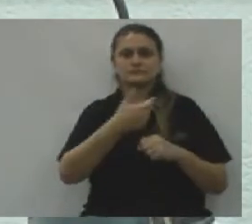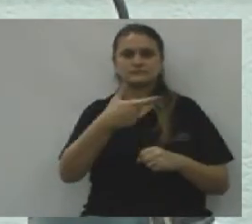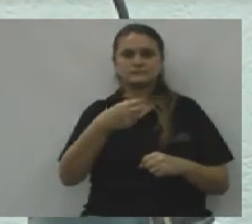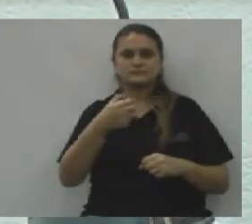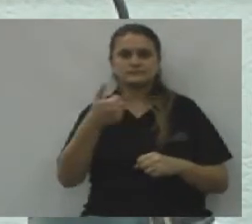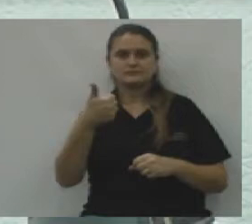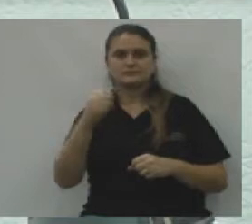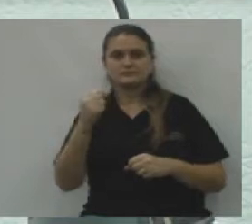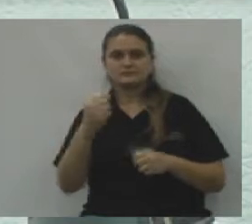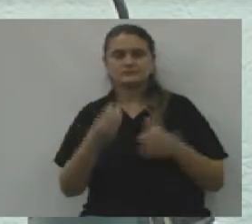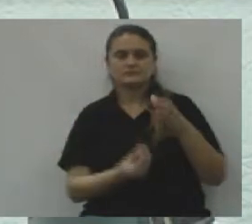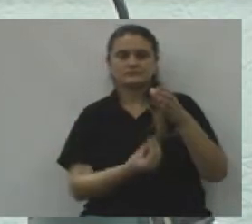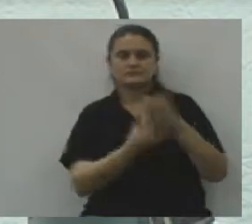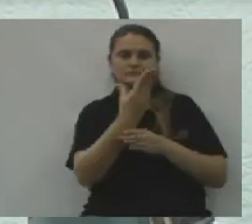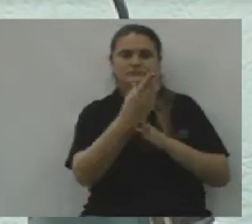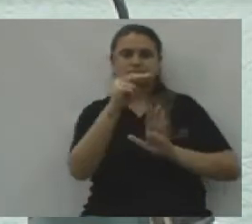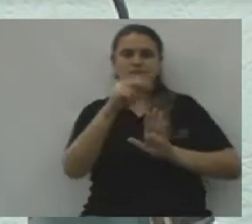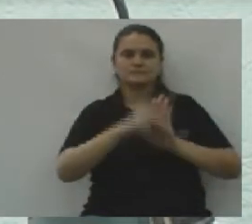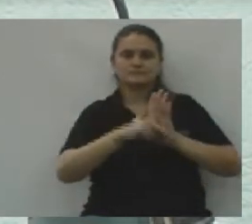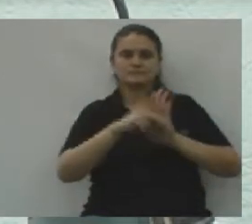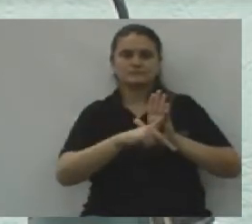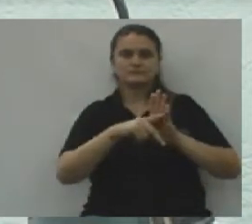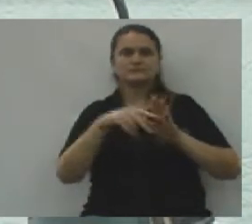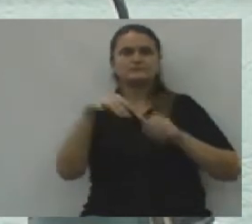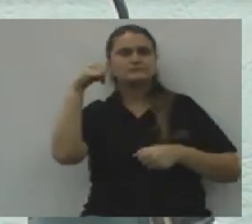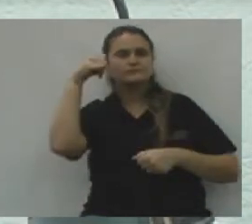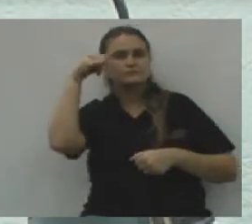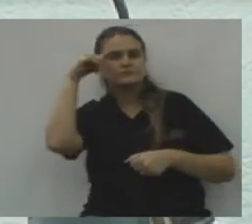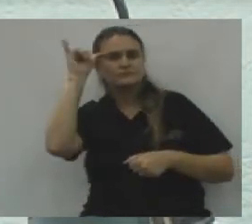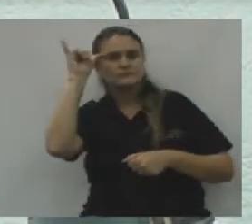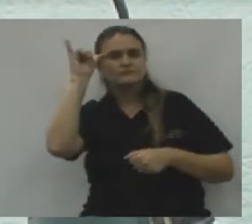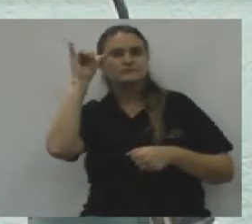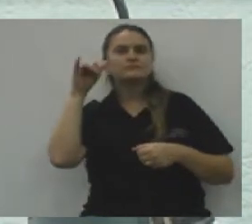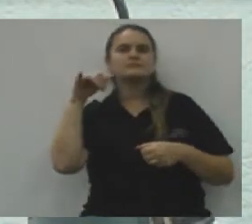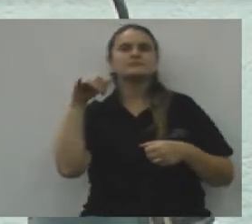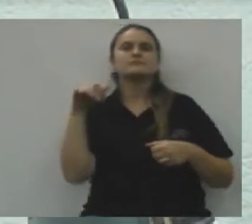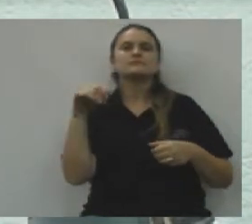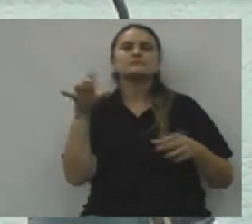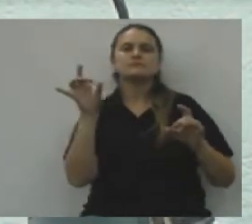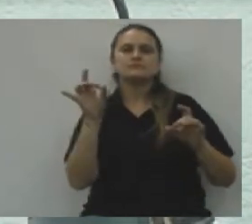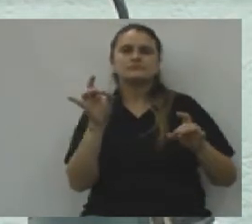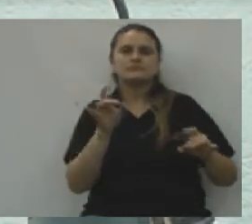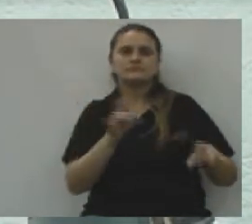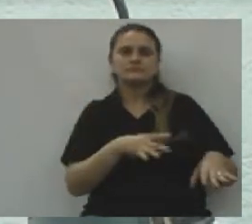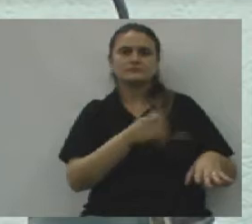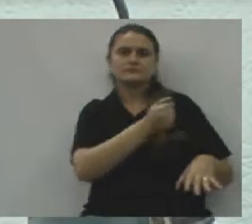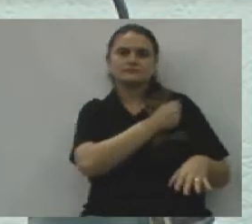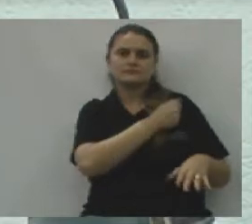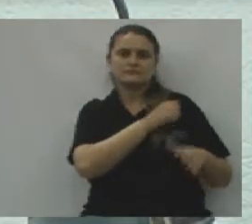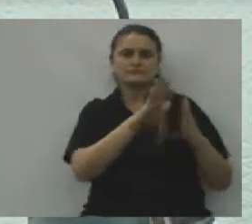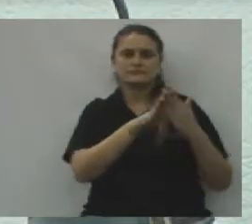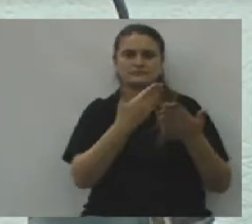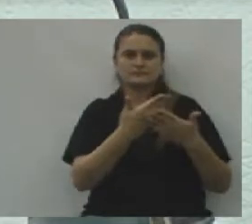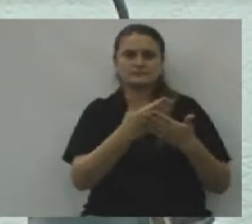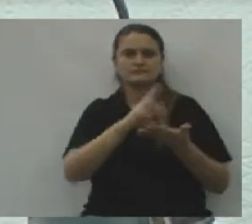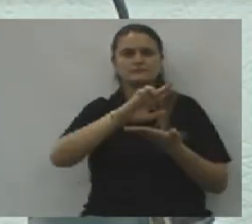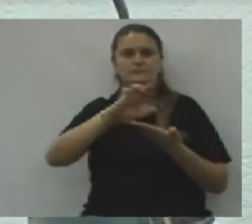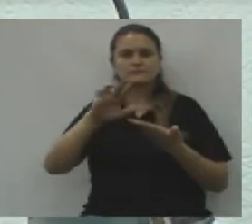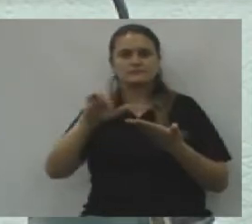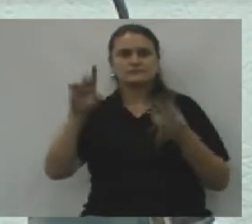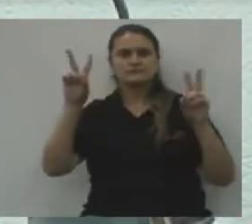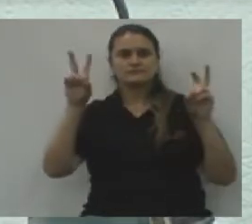3/2018. Cria o Programa Municipal de Prevenção e Combate à Evasão Escolar e dá outras